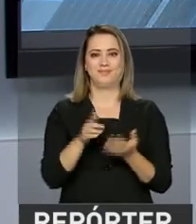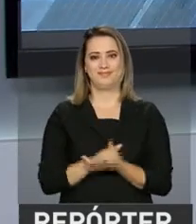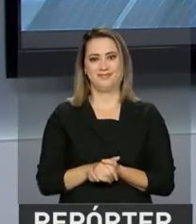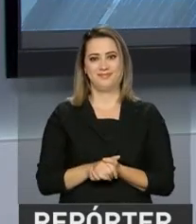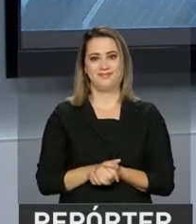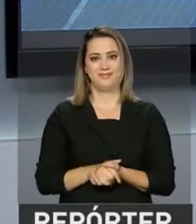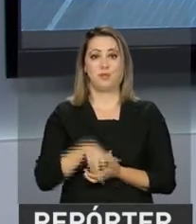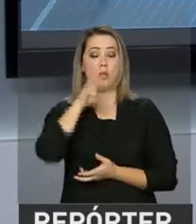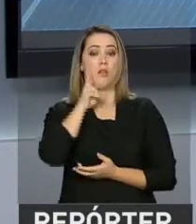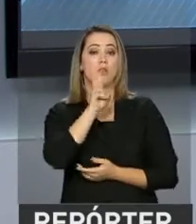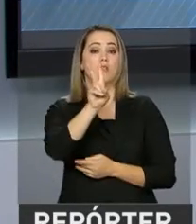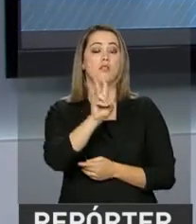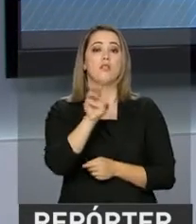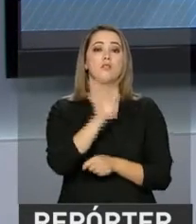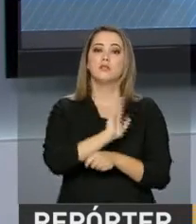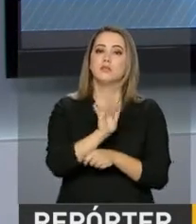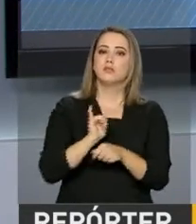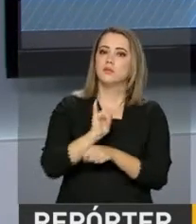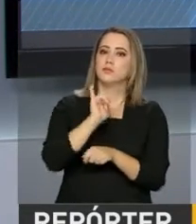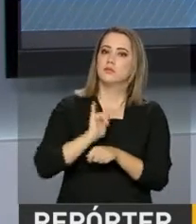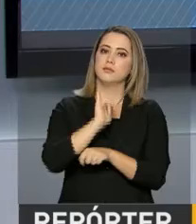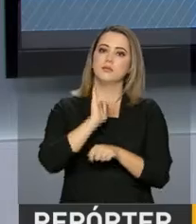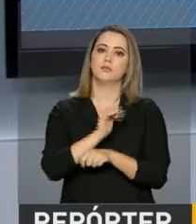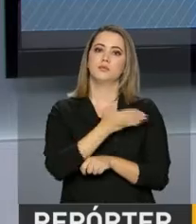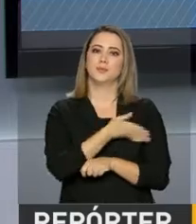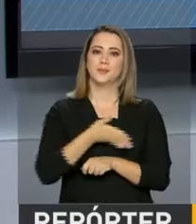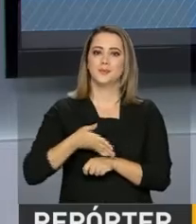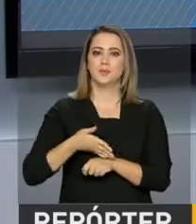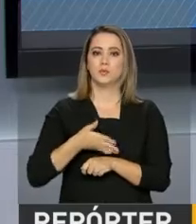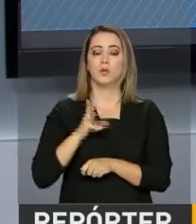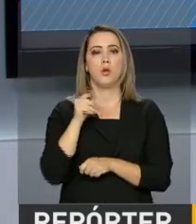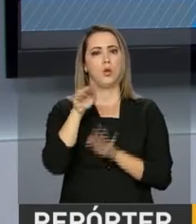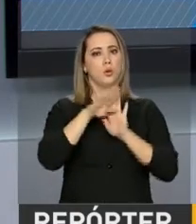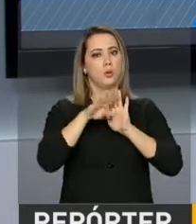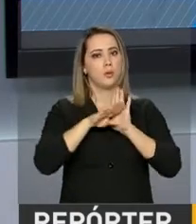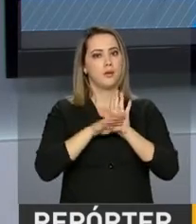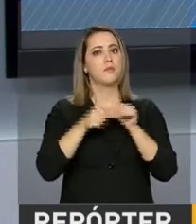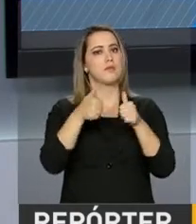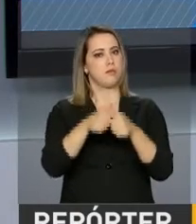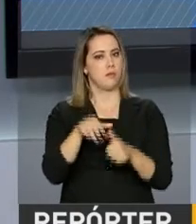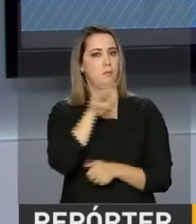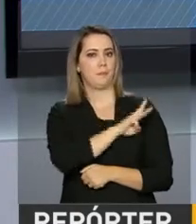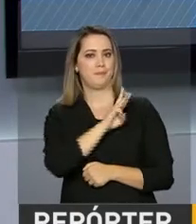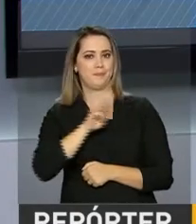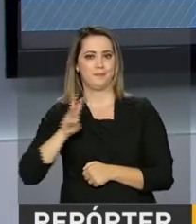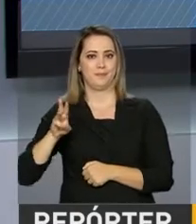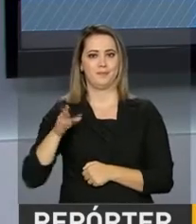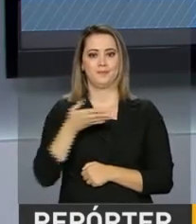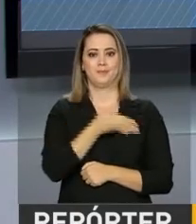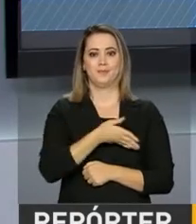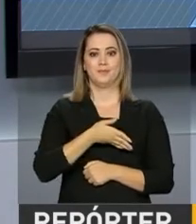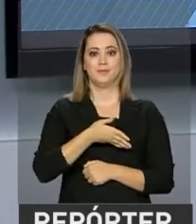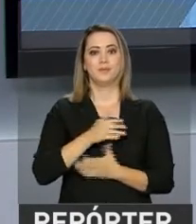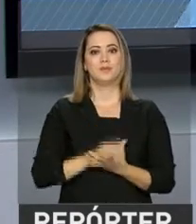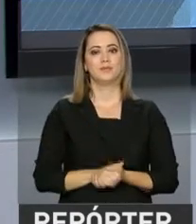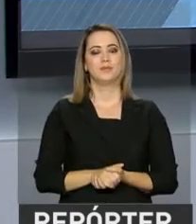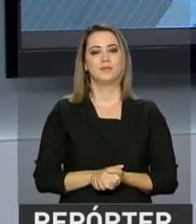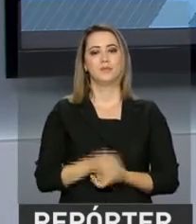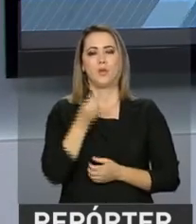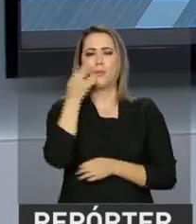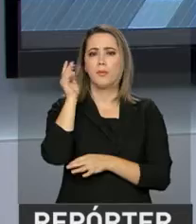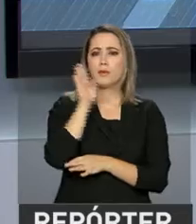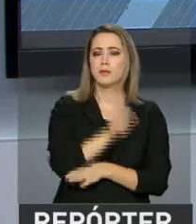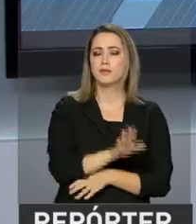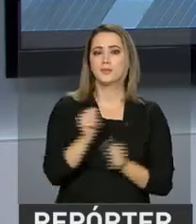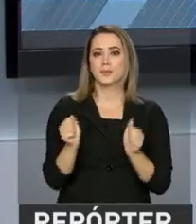nbr você pode rever as reportagens no youtube toda a programação também está em nossa página na internet uma